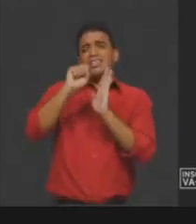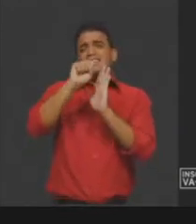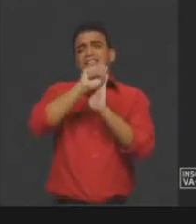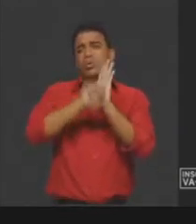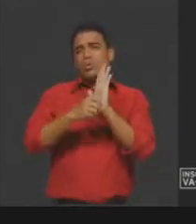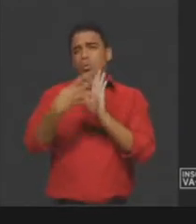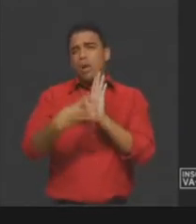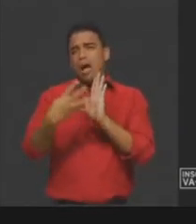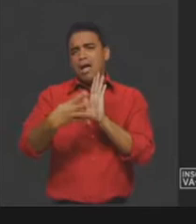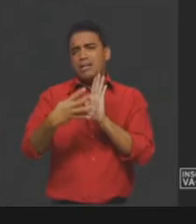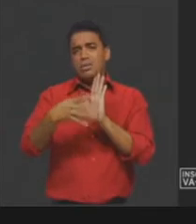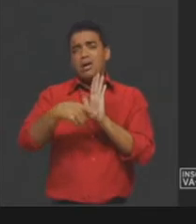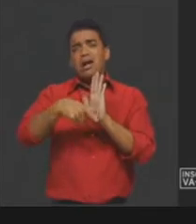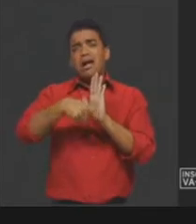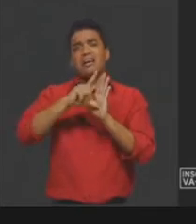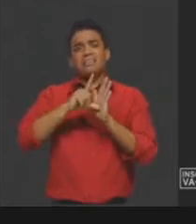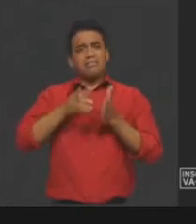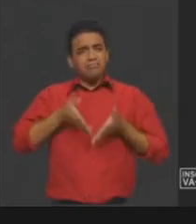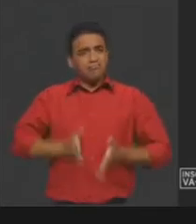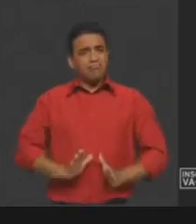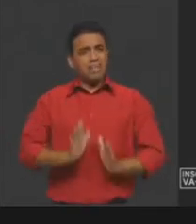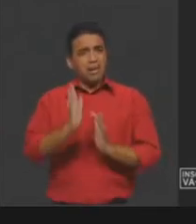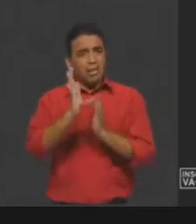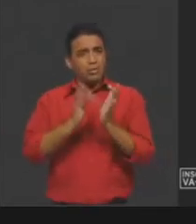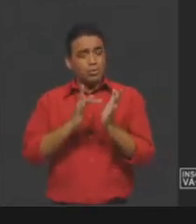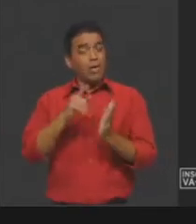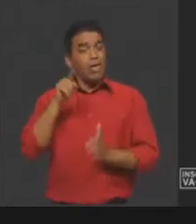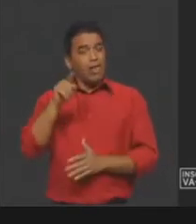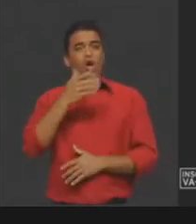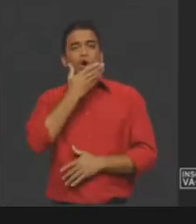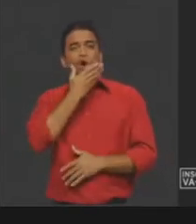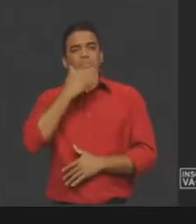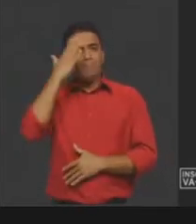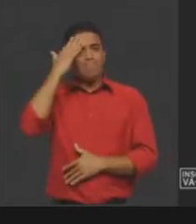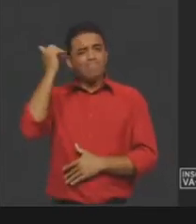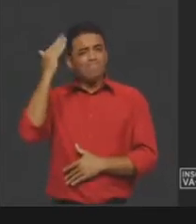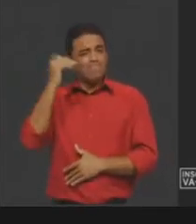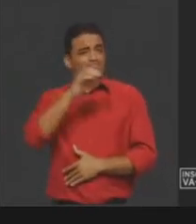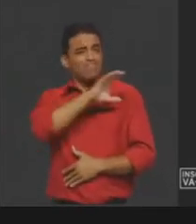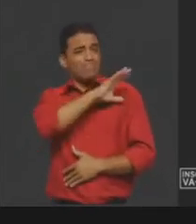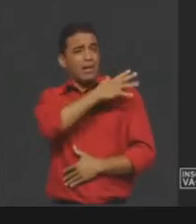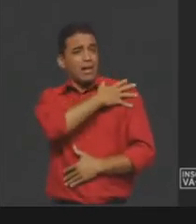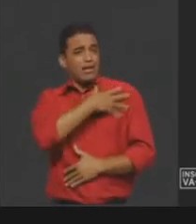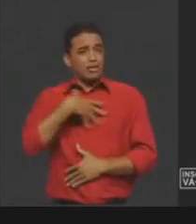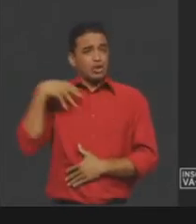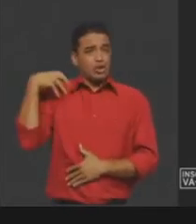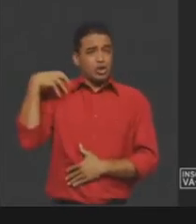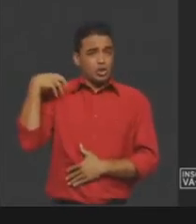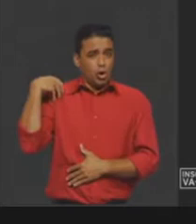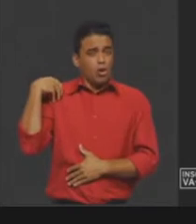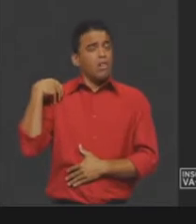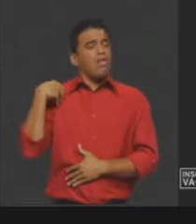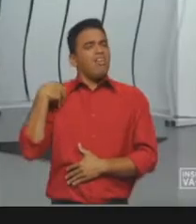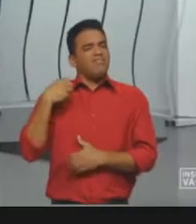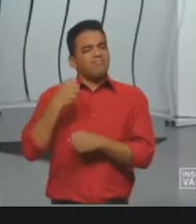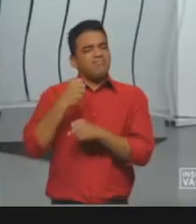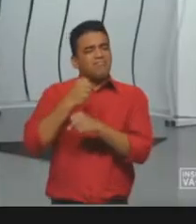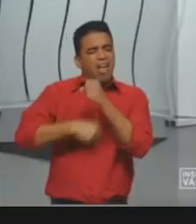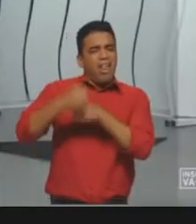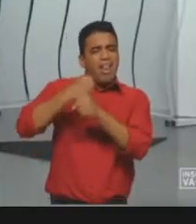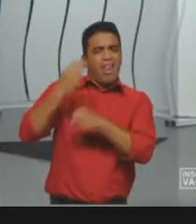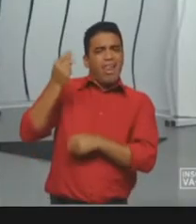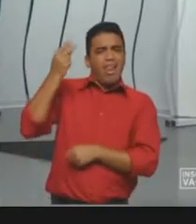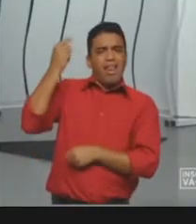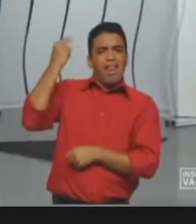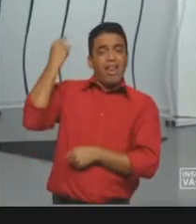de sangue e outros fatores. Então, Aristóteles, há muitos anos atrás, como dito aqui, ele